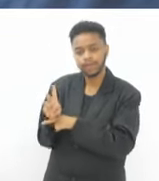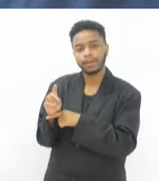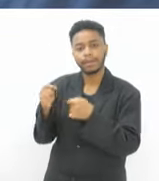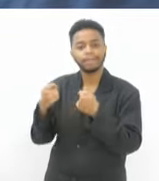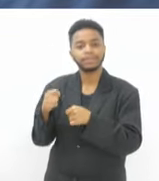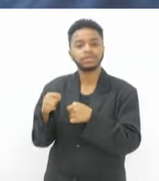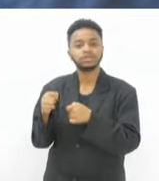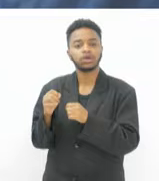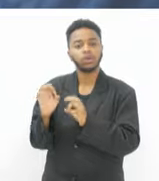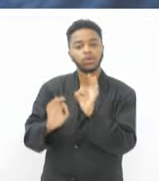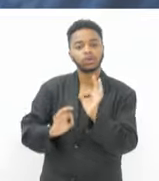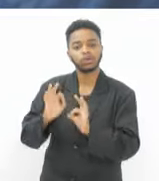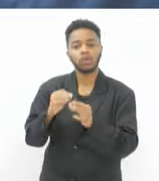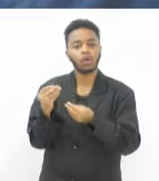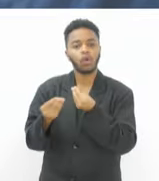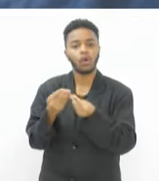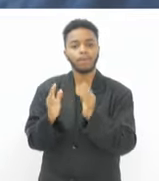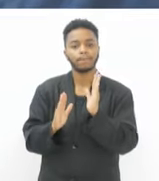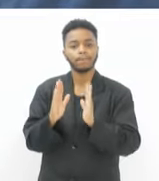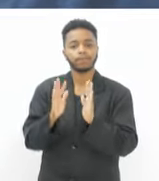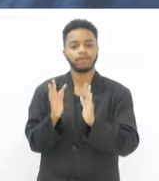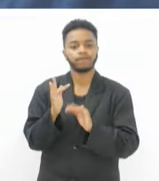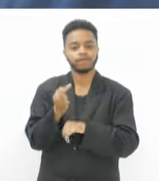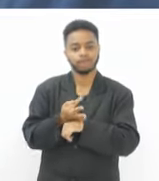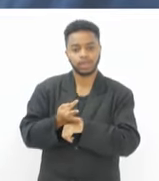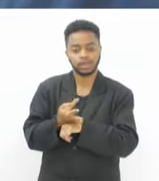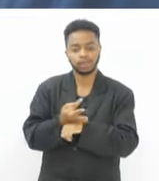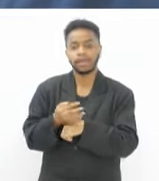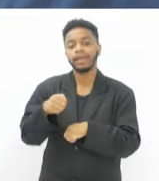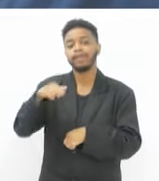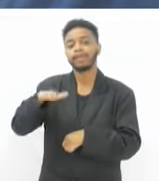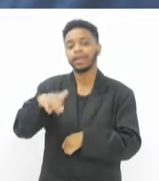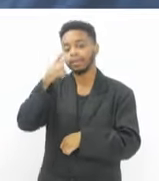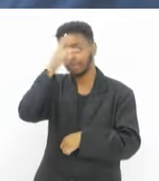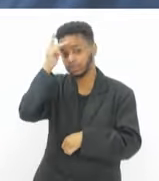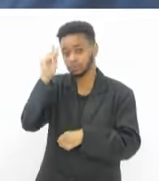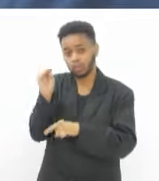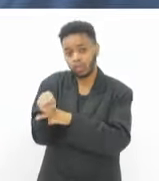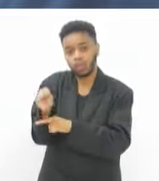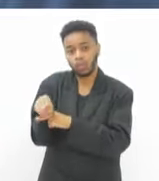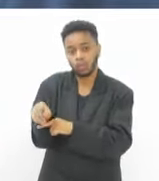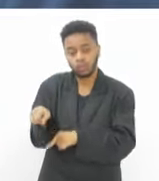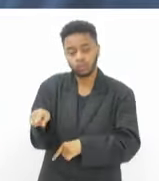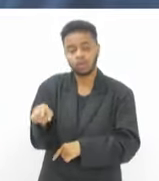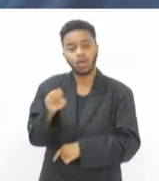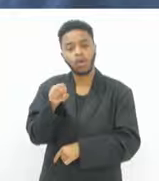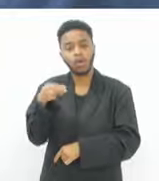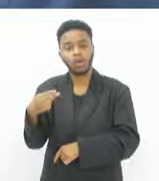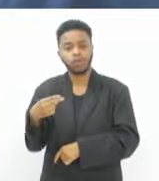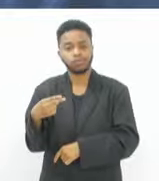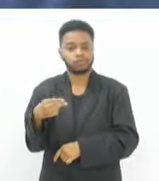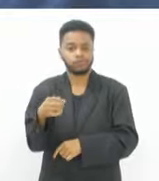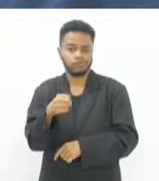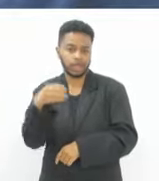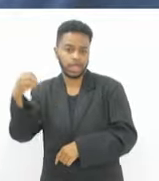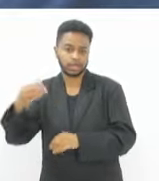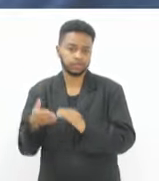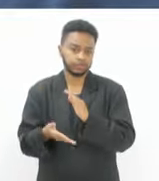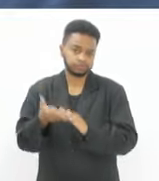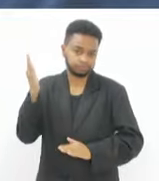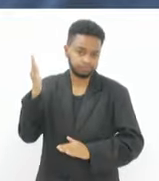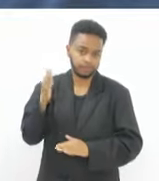estabelecer qual vai ser o esquema das férias. Qual vai ser a pessoa responsável? Uma colônia de férias? Uma avó?